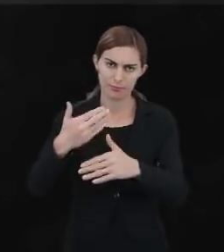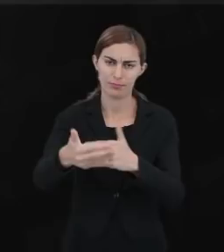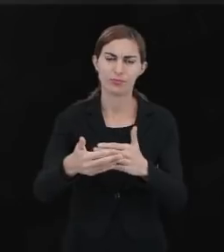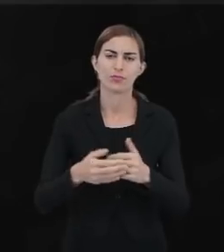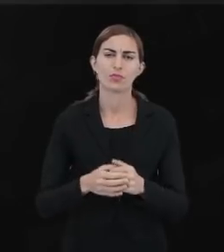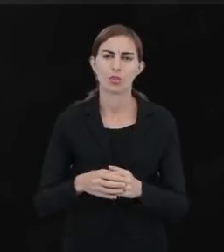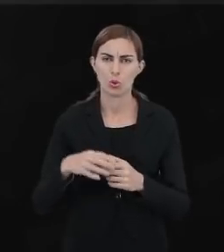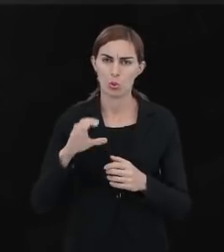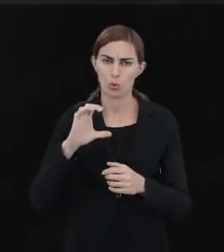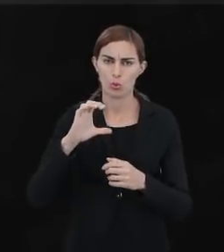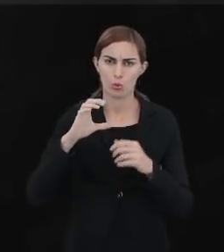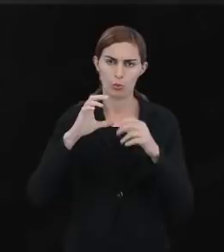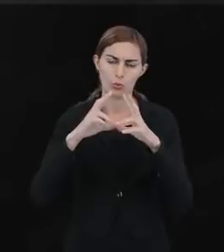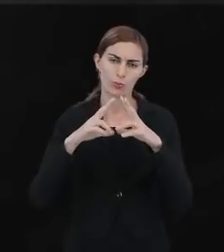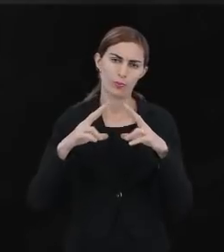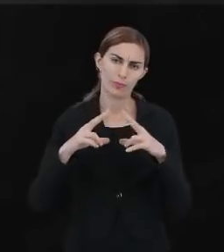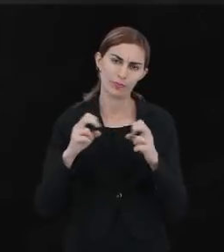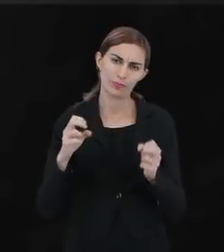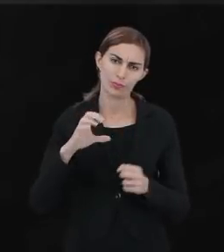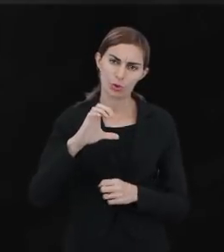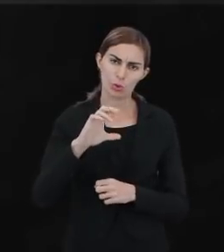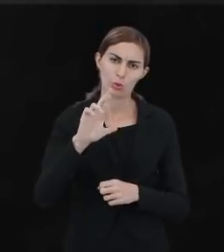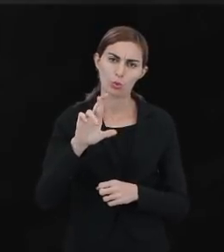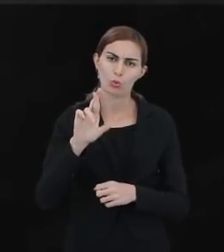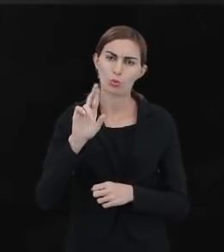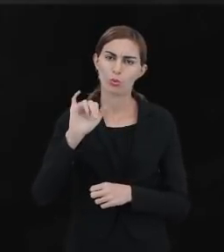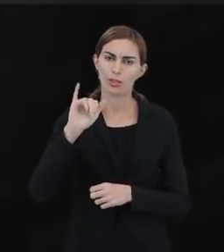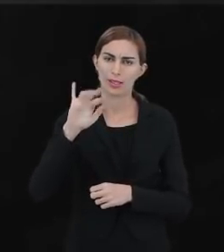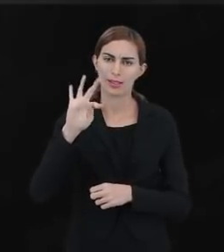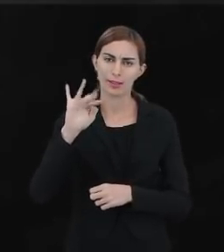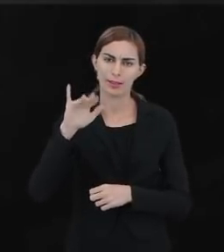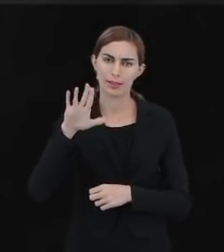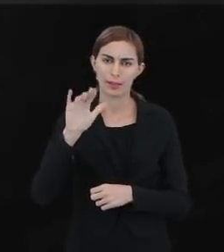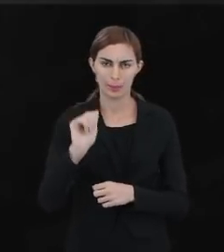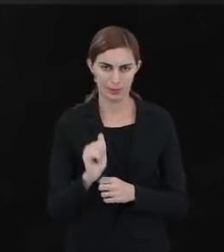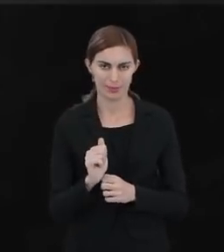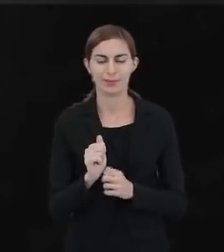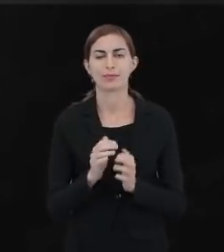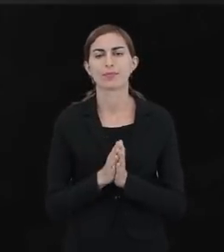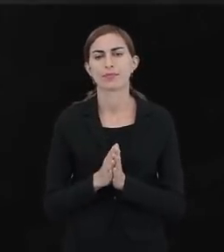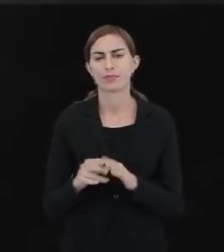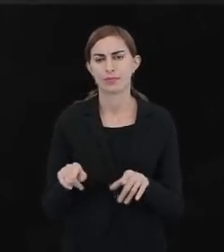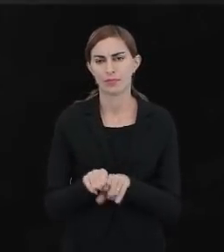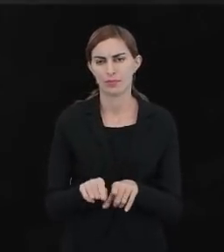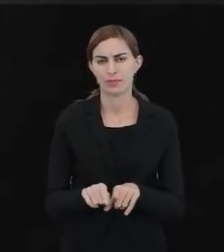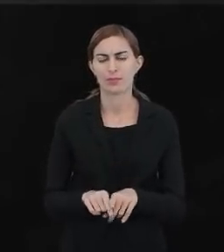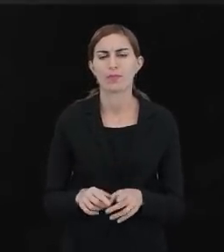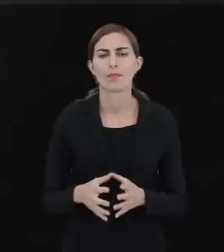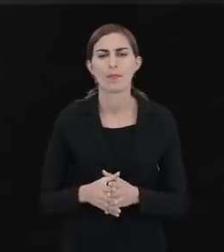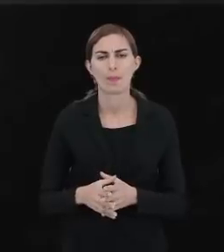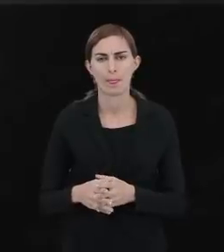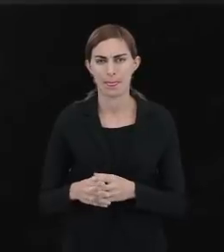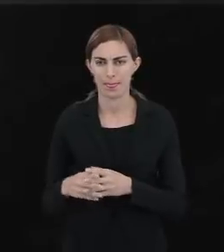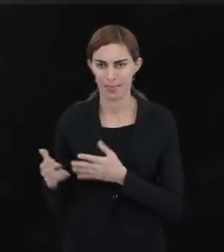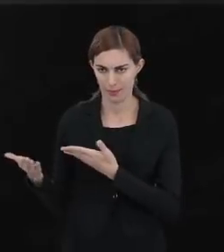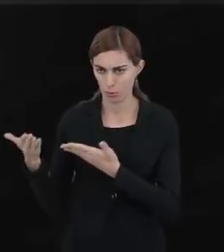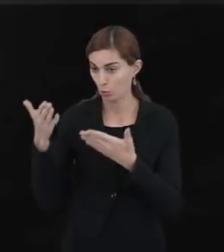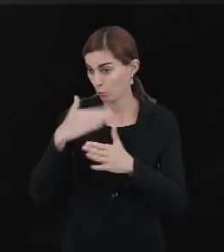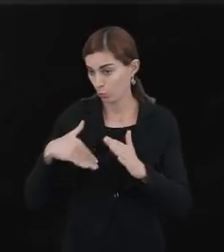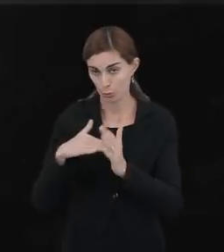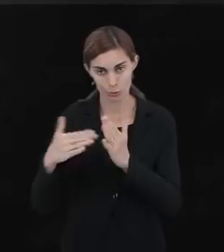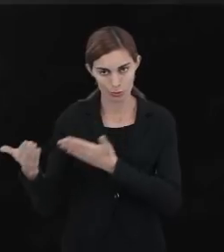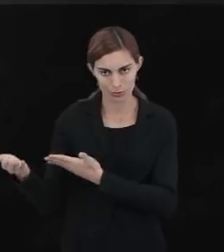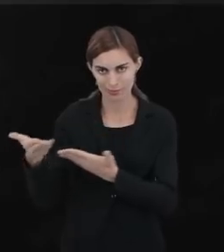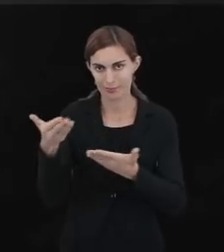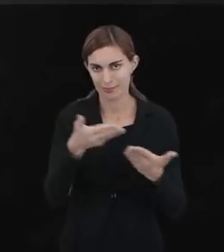de curitiba e doutor em educação pela universidade de colúmbia em nova iorque trazer professora rosileide do meu todos